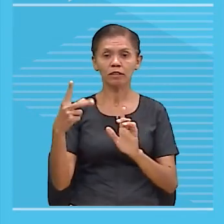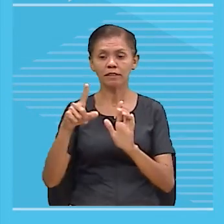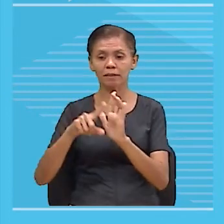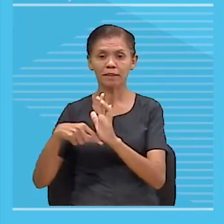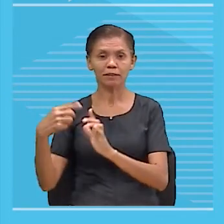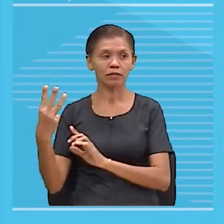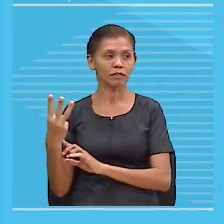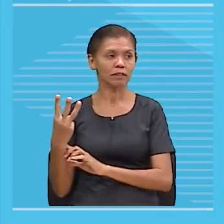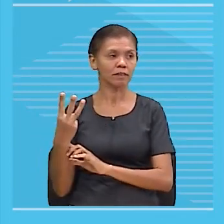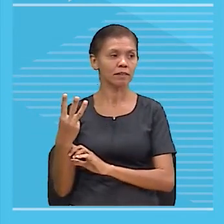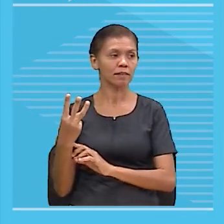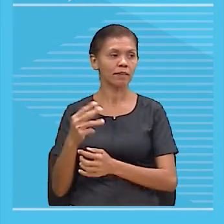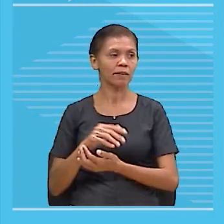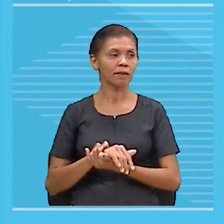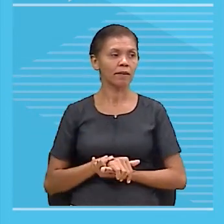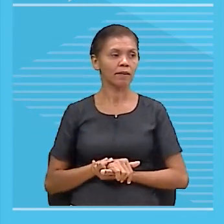Jogozinho de sinal.